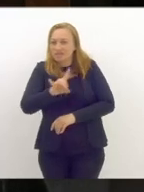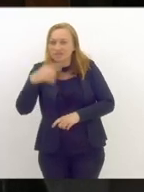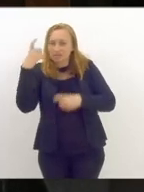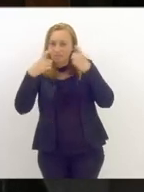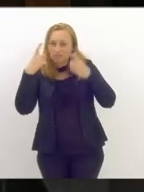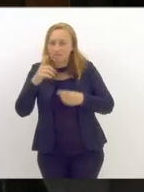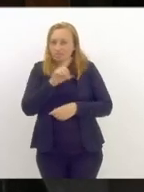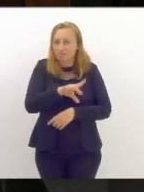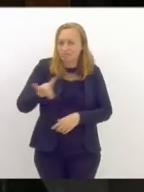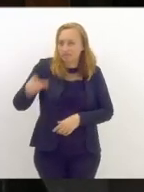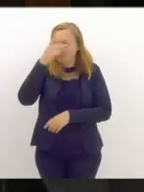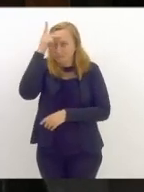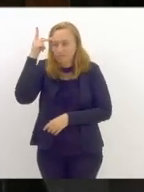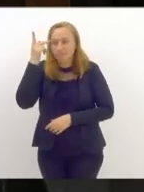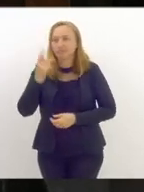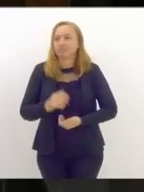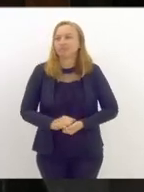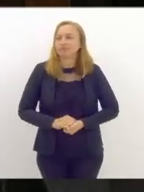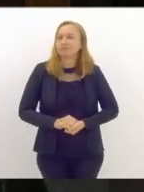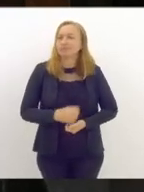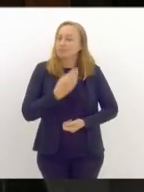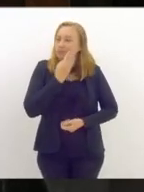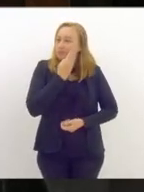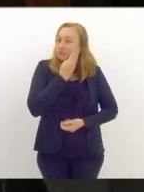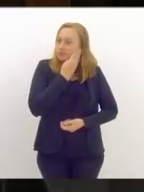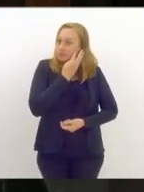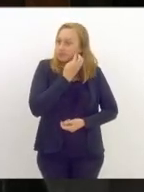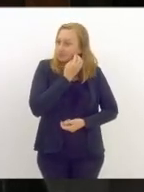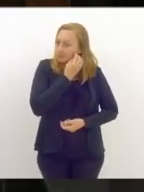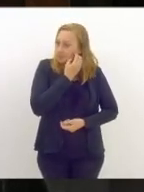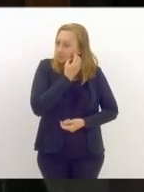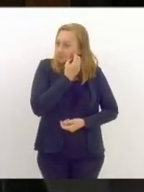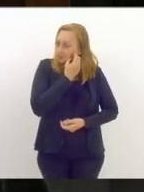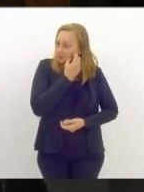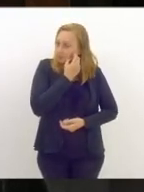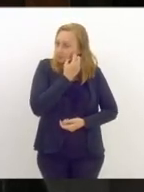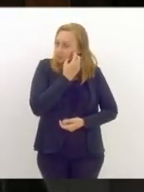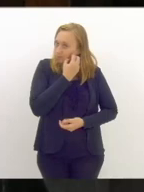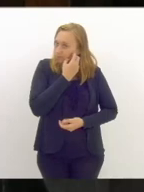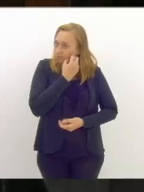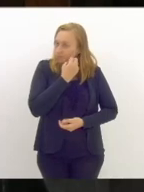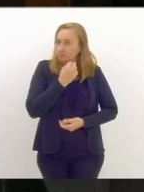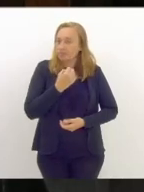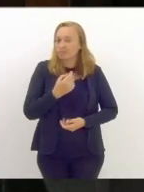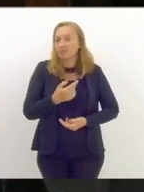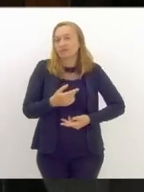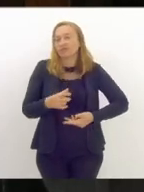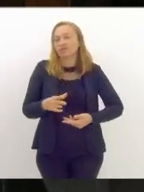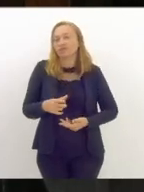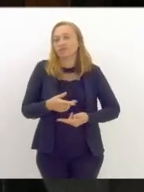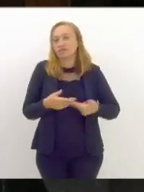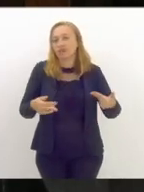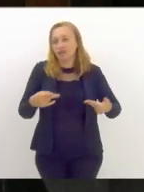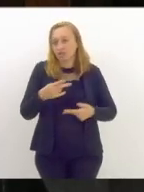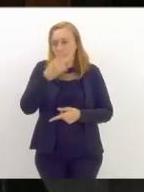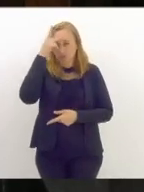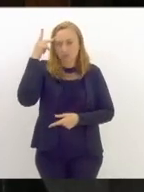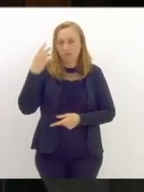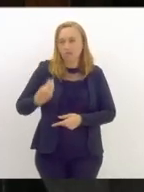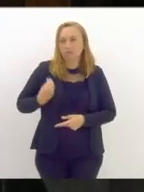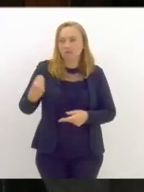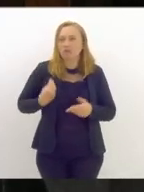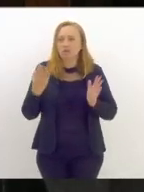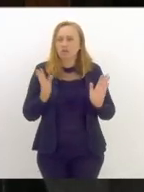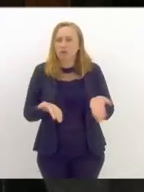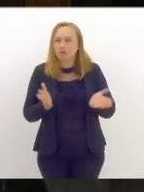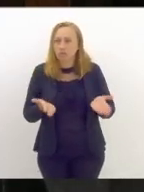pessoas. E se a gente tem tantos sobreviventes da Covid hoje, acho que a gente pode colocar muito